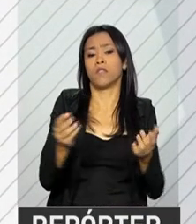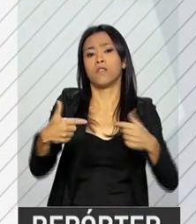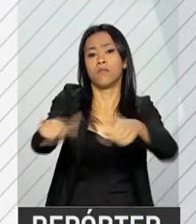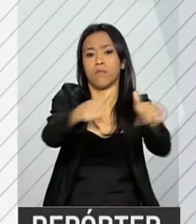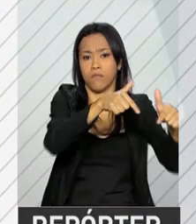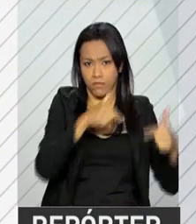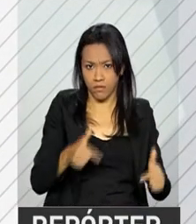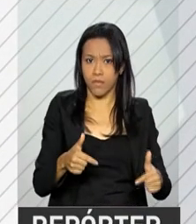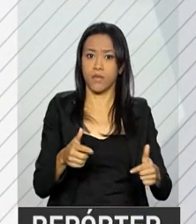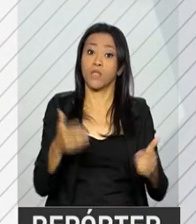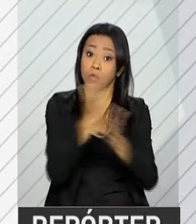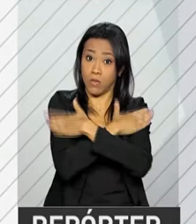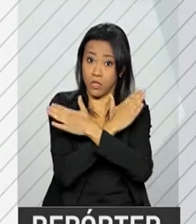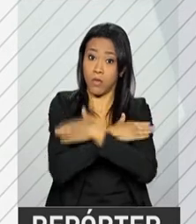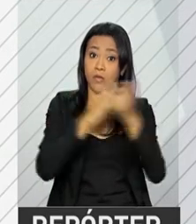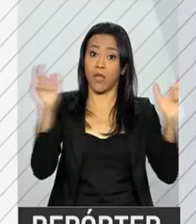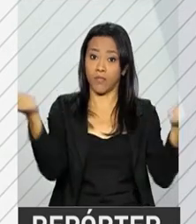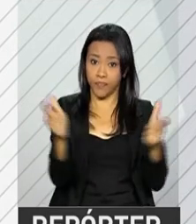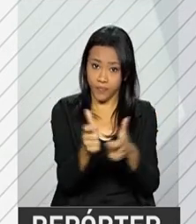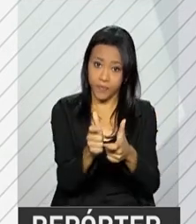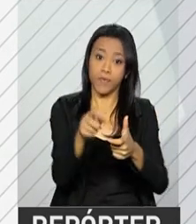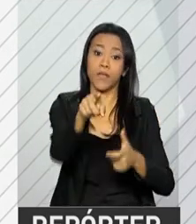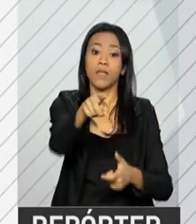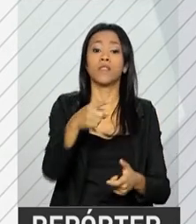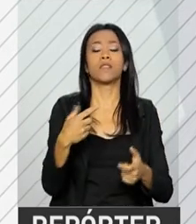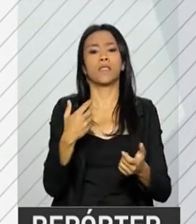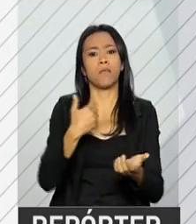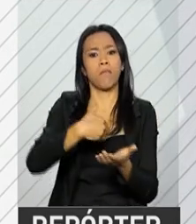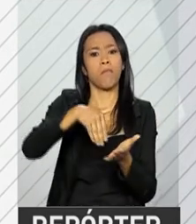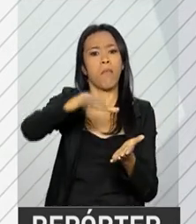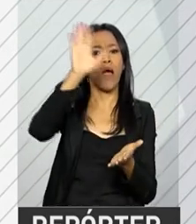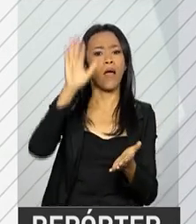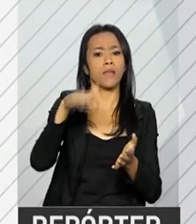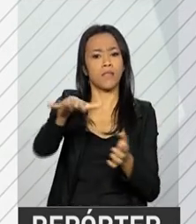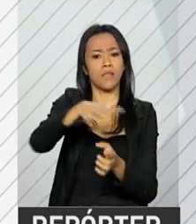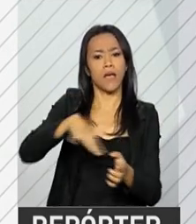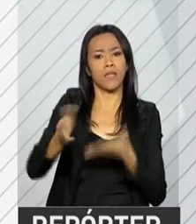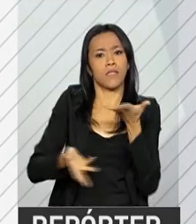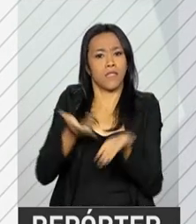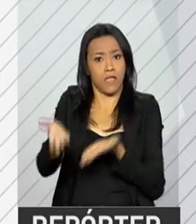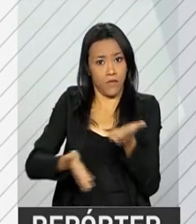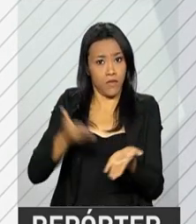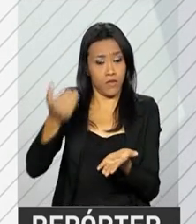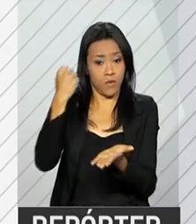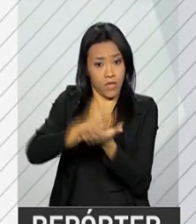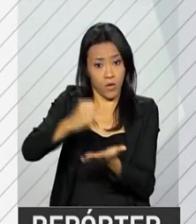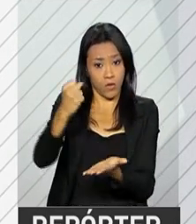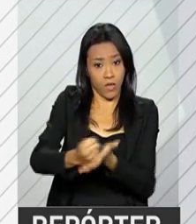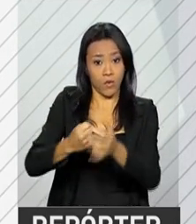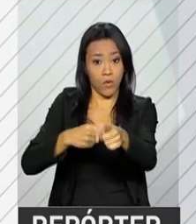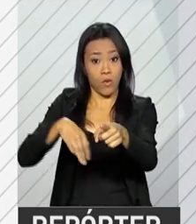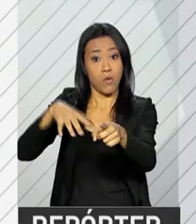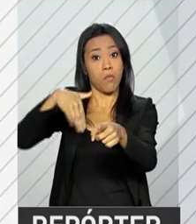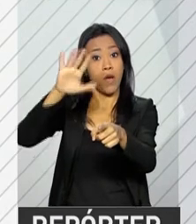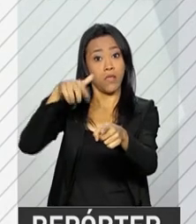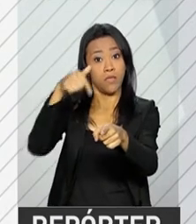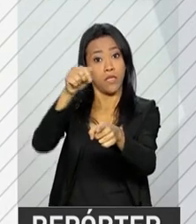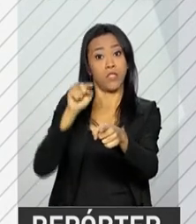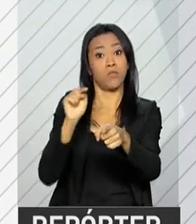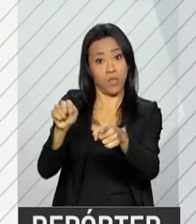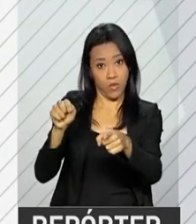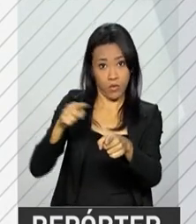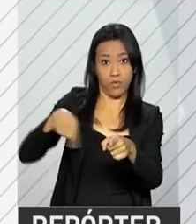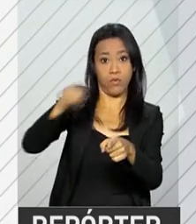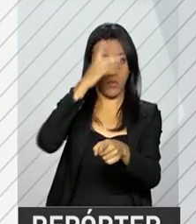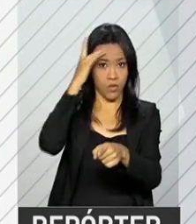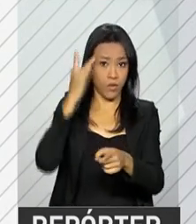da economia empregaram mais do que demitiram. O setor de serviços empregou mais de 7.700 pessoas.